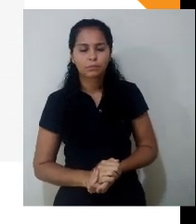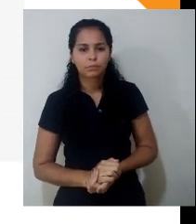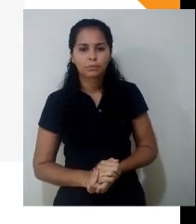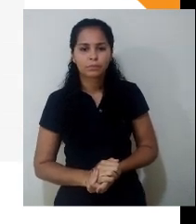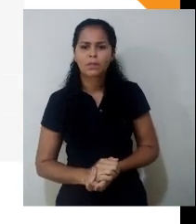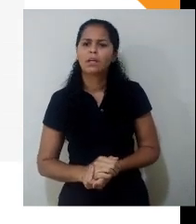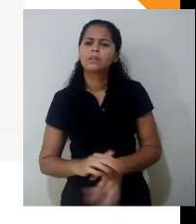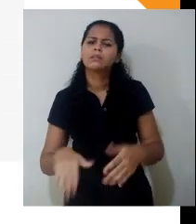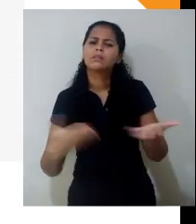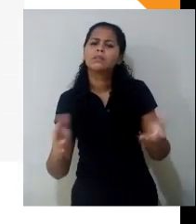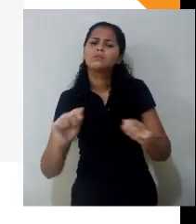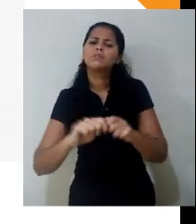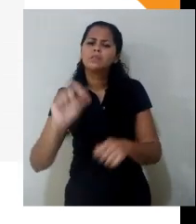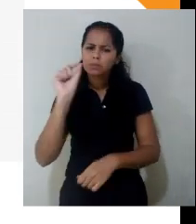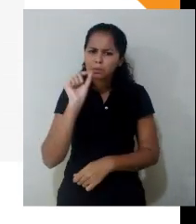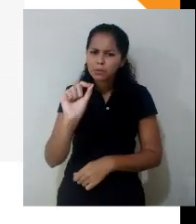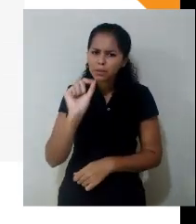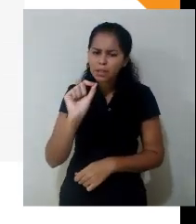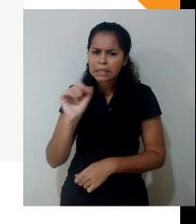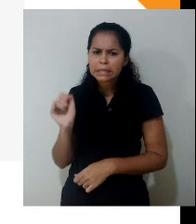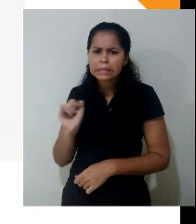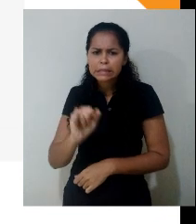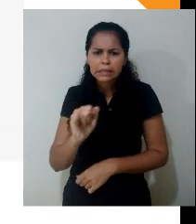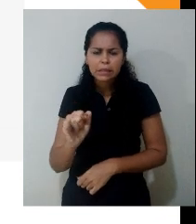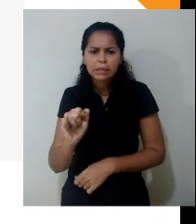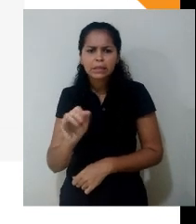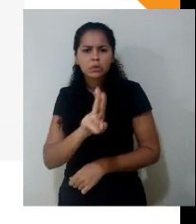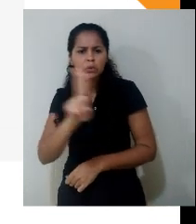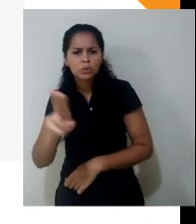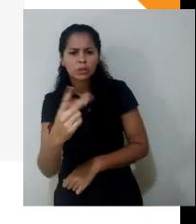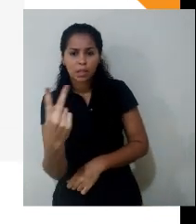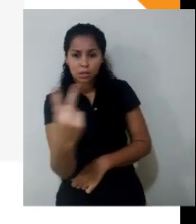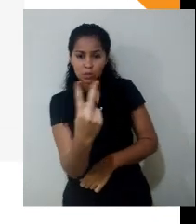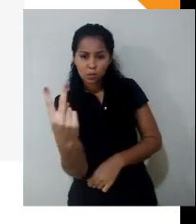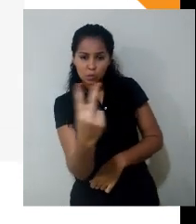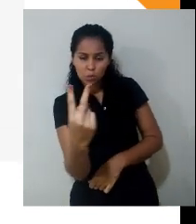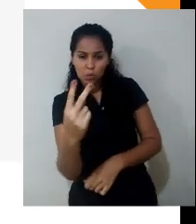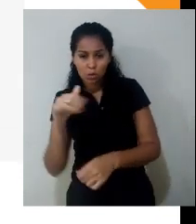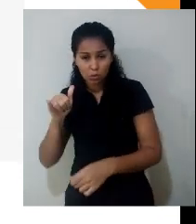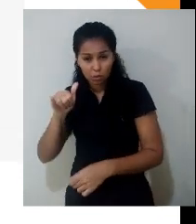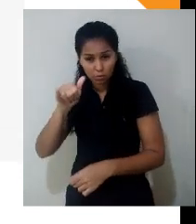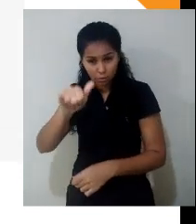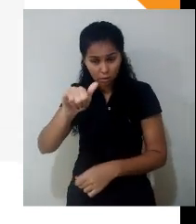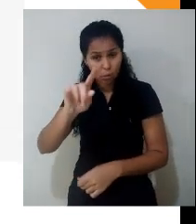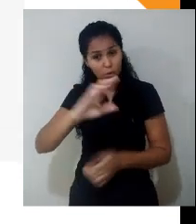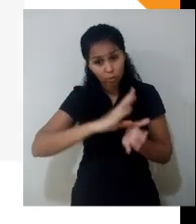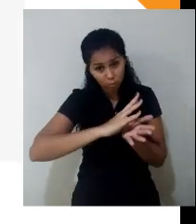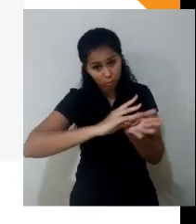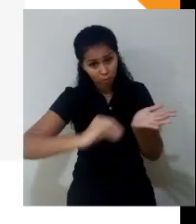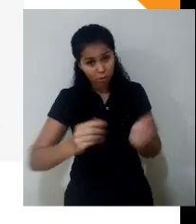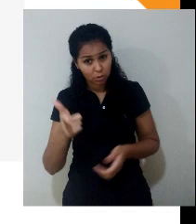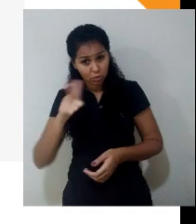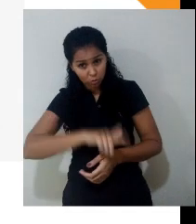O que a gente vai fazer? Se a gente pegar duas dimensões correspondentes, uma no avião e outra no modelo, por exemplo, de